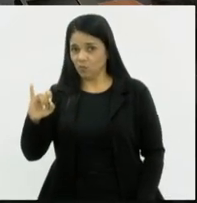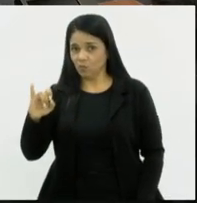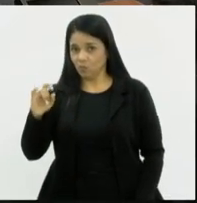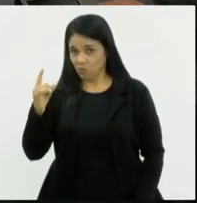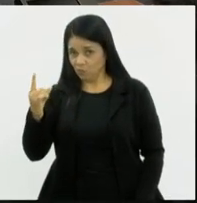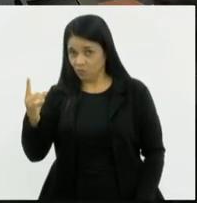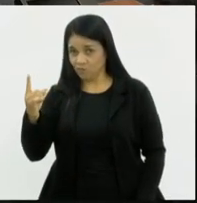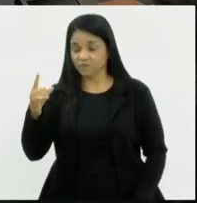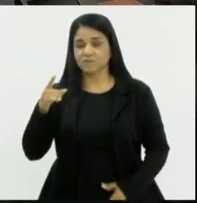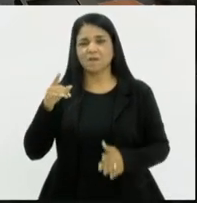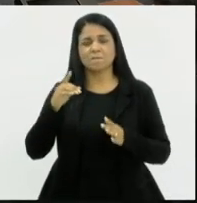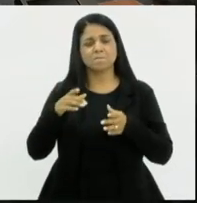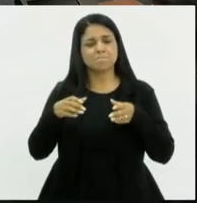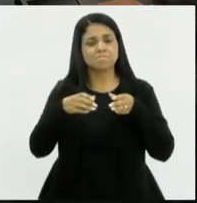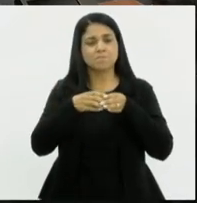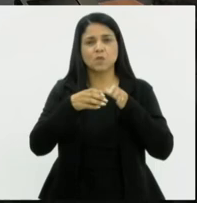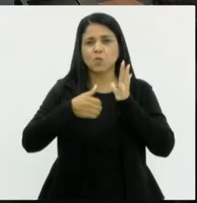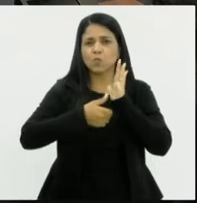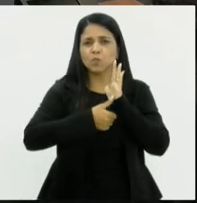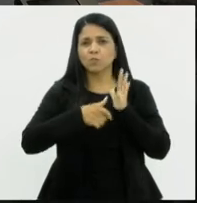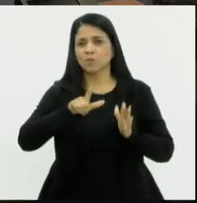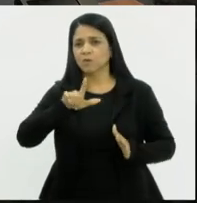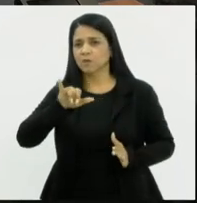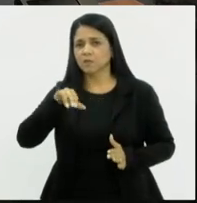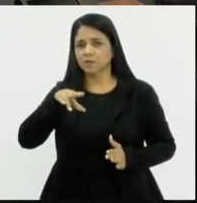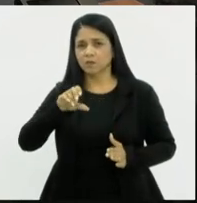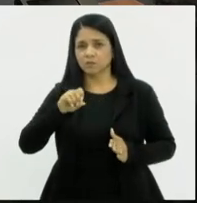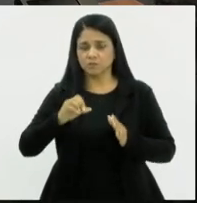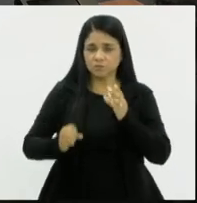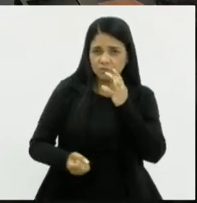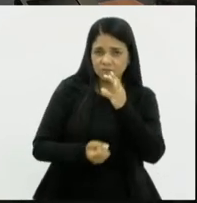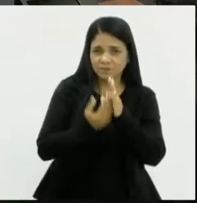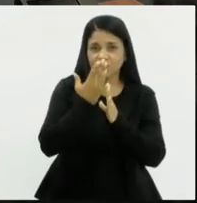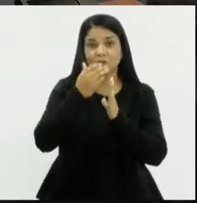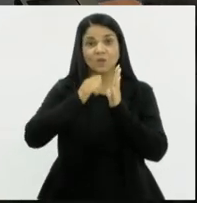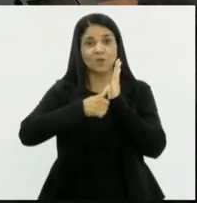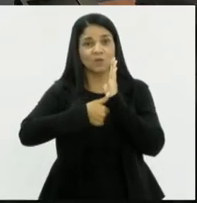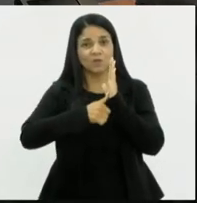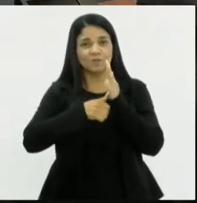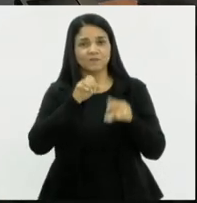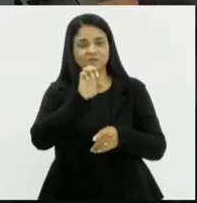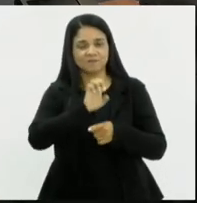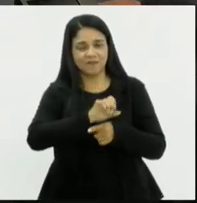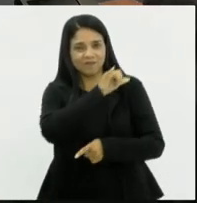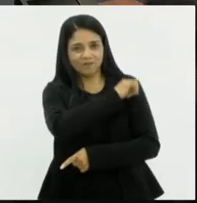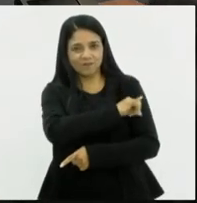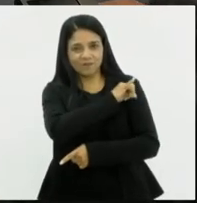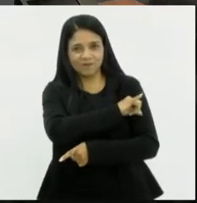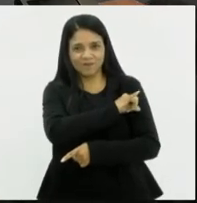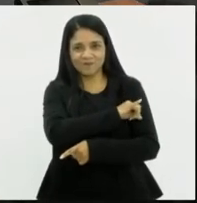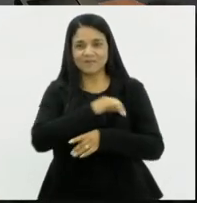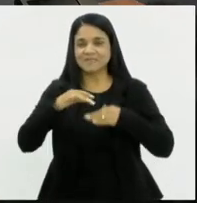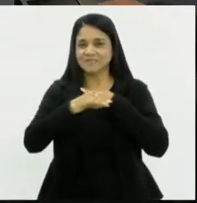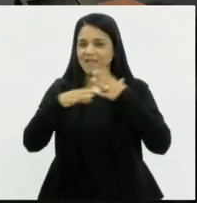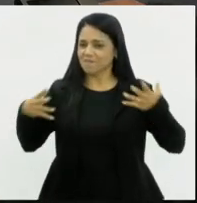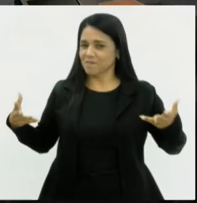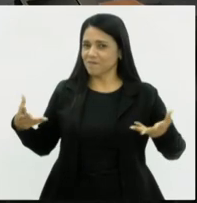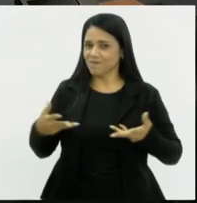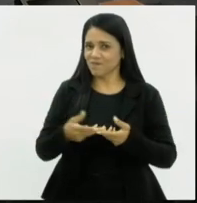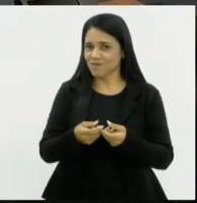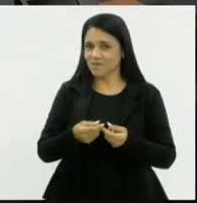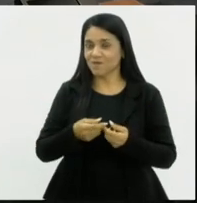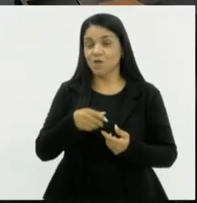no Brasil. Fundadora do Lions Club, Rio de Janeiro, cidade maravilhosa, onde foi presente